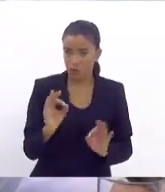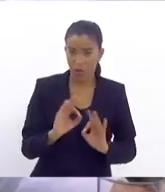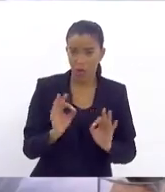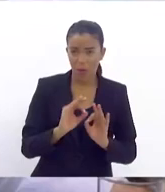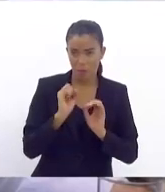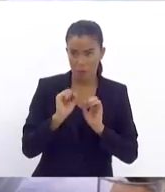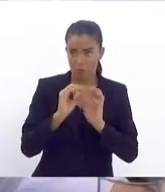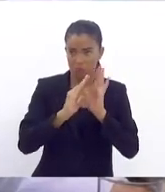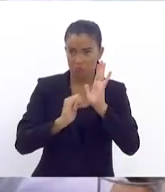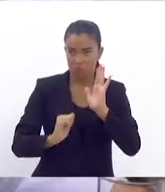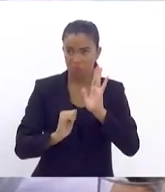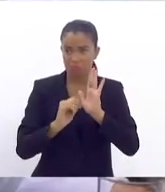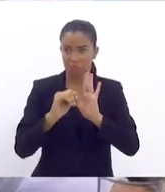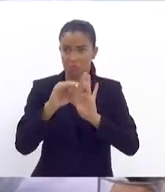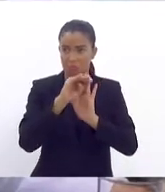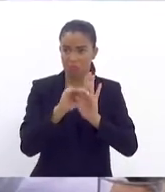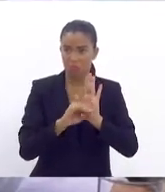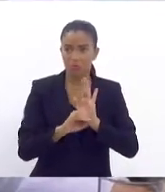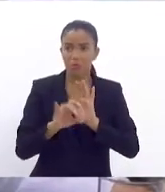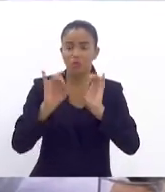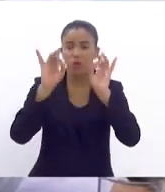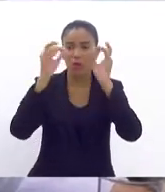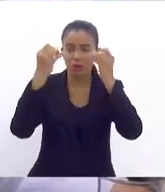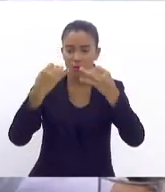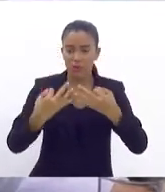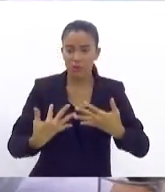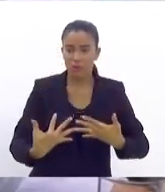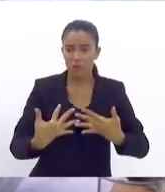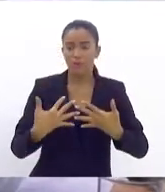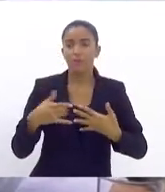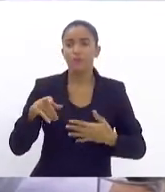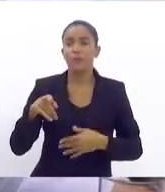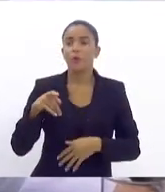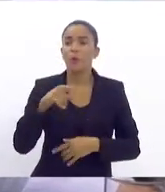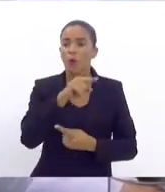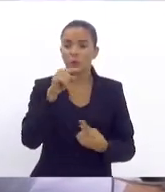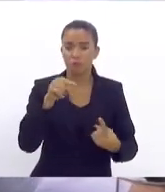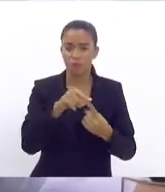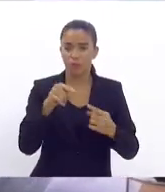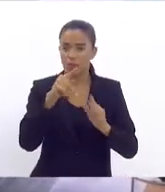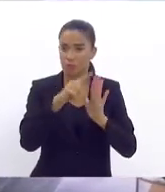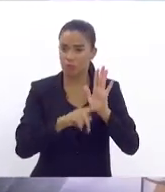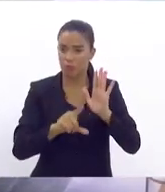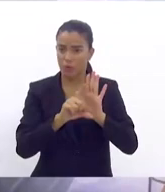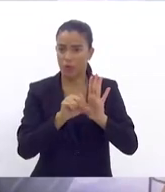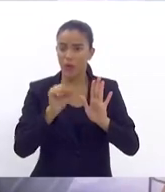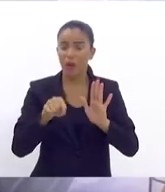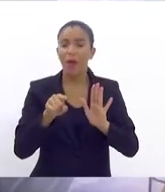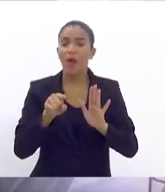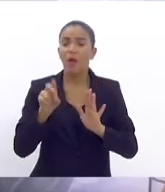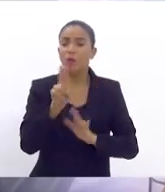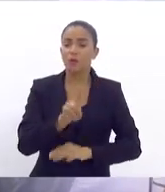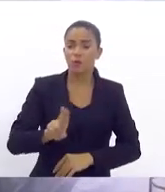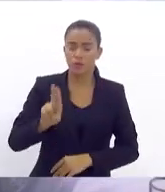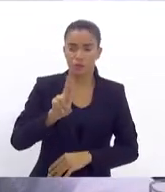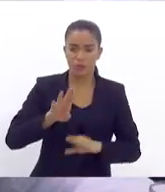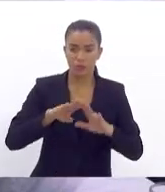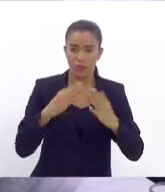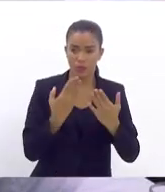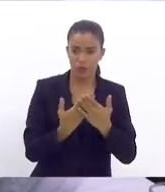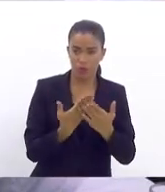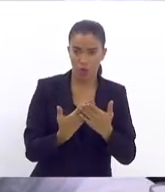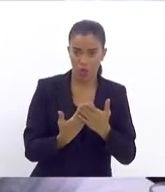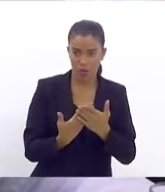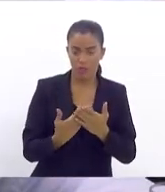de pauta. Mas aproveitando a presença de todos, só explicar. O objeto do projeto é a otimização das escolas do Estado do